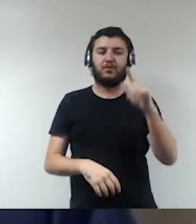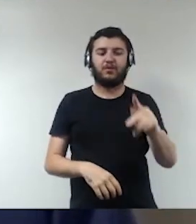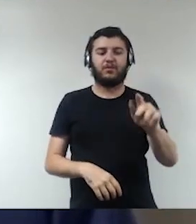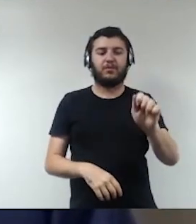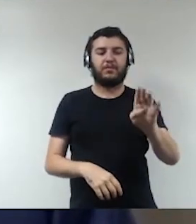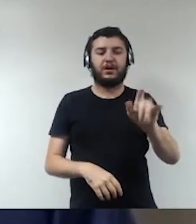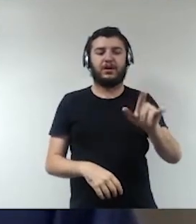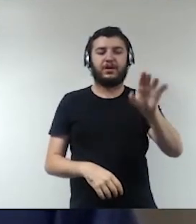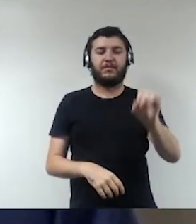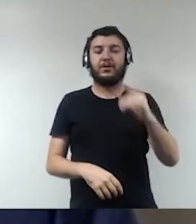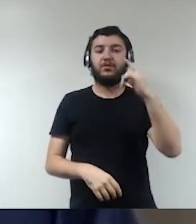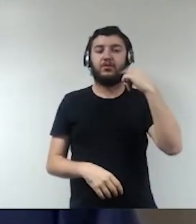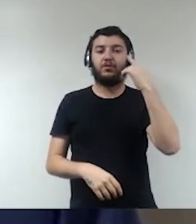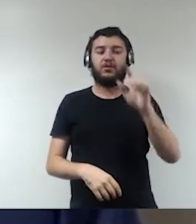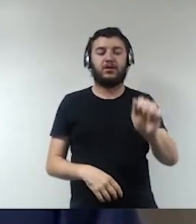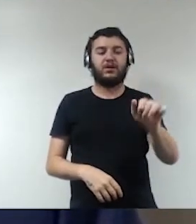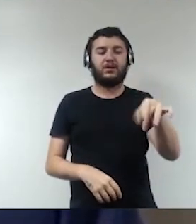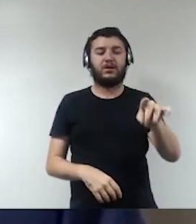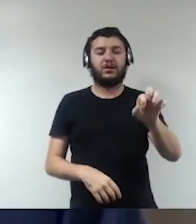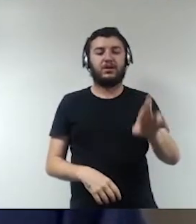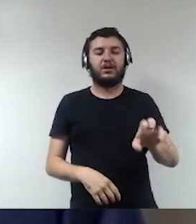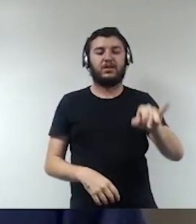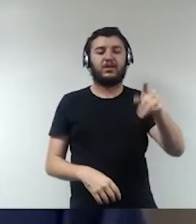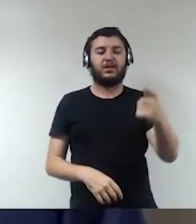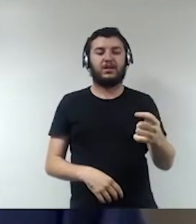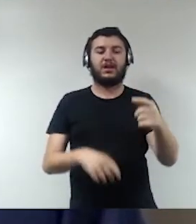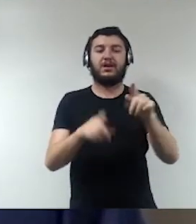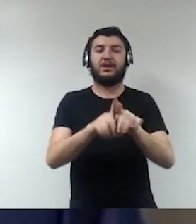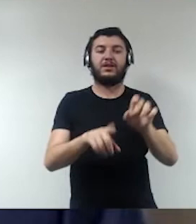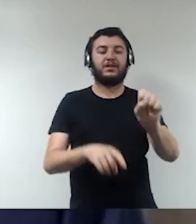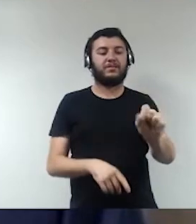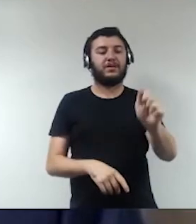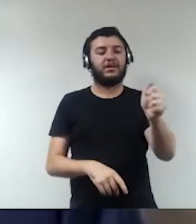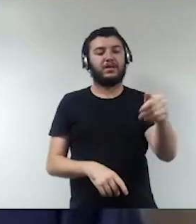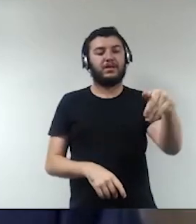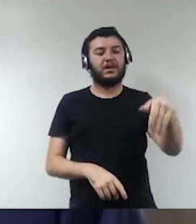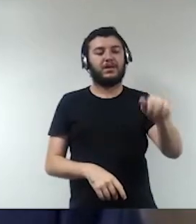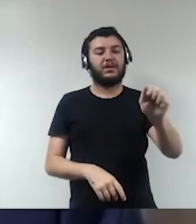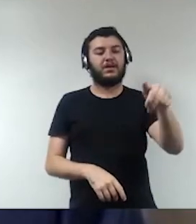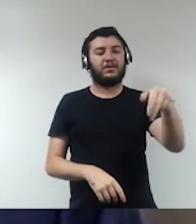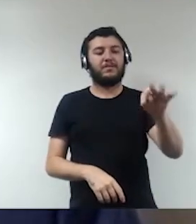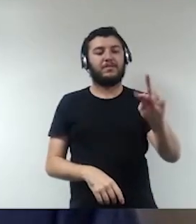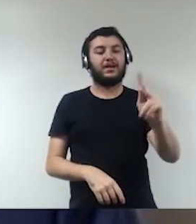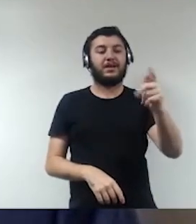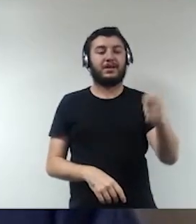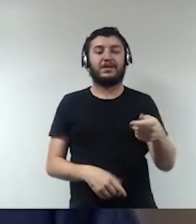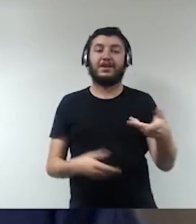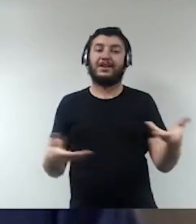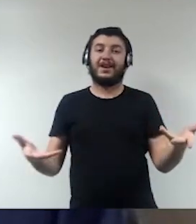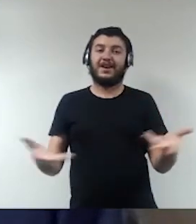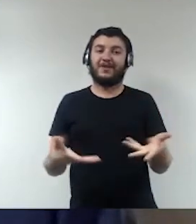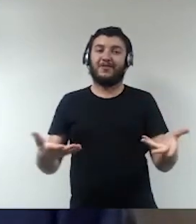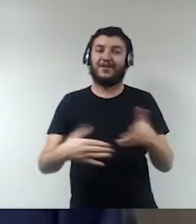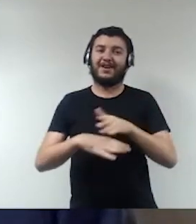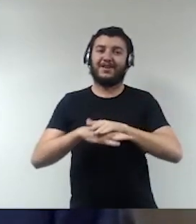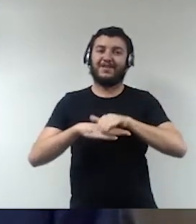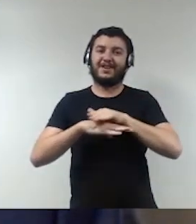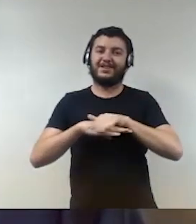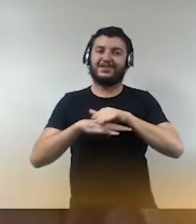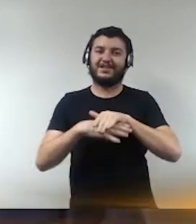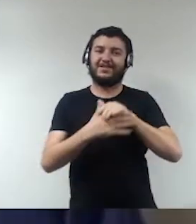as doutoras Andréa Galhardo Palma e Samantha Mendes Longo, a quem dirijo as minhas mais afetivas